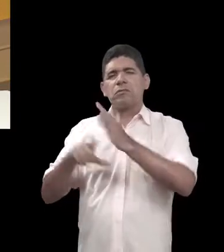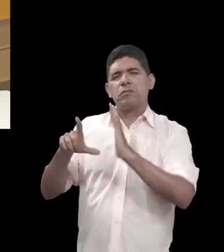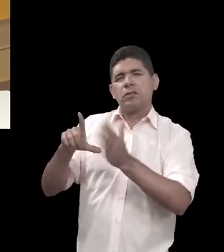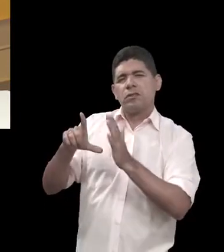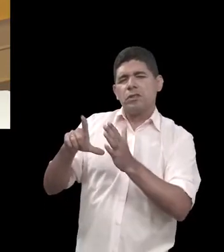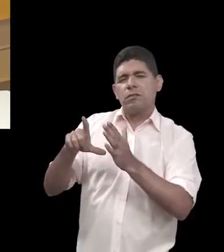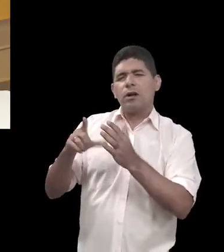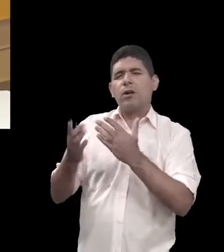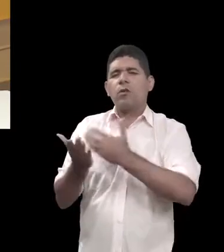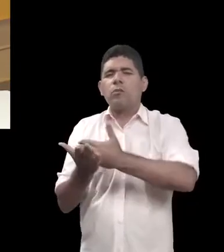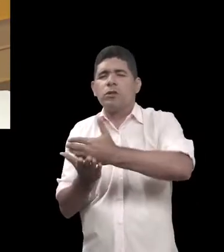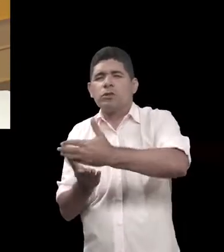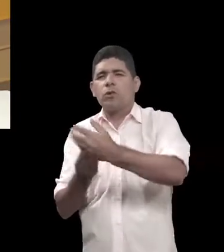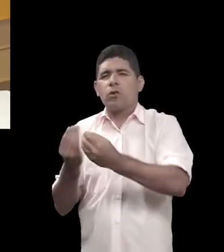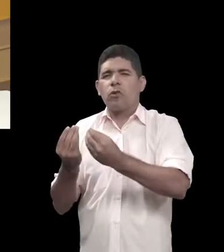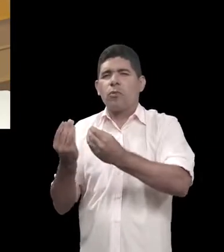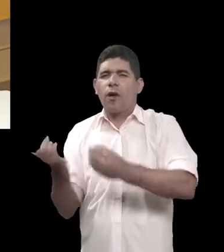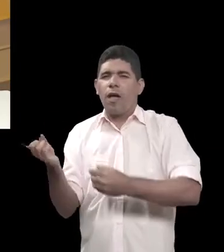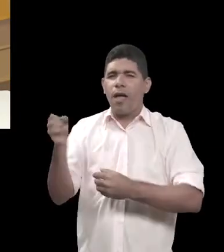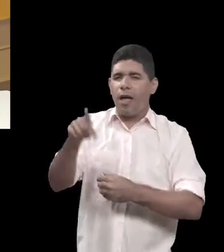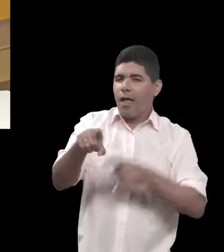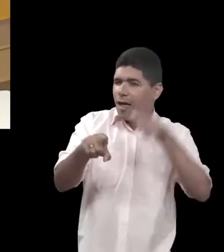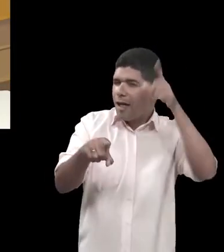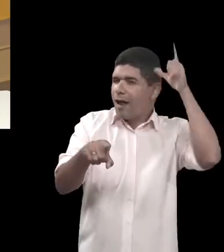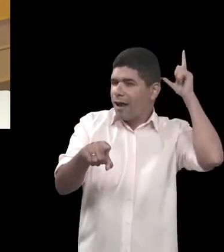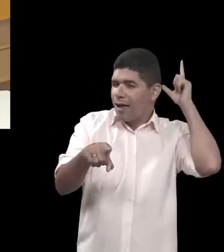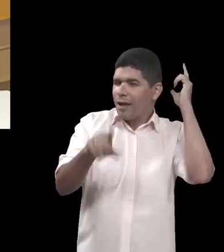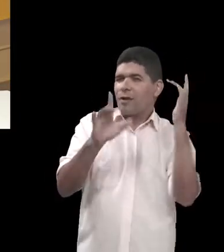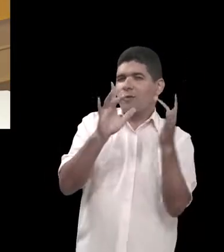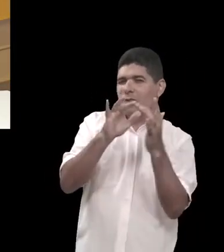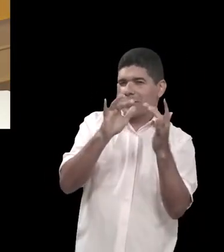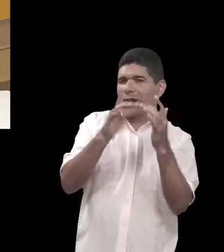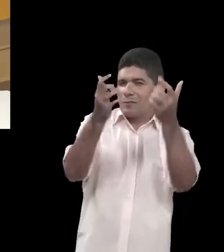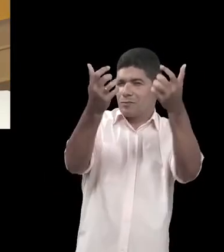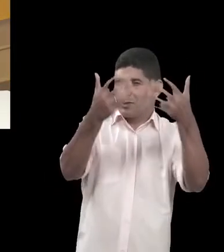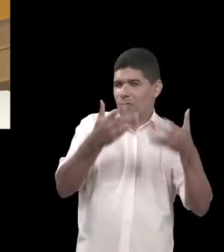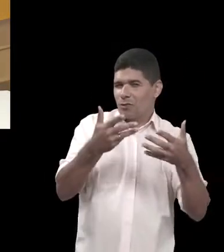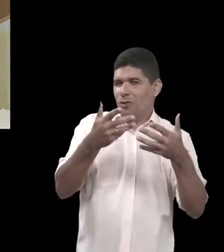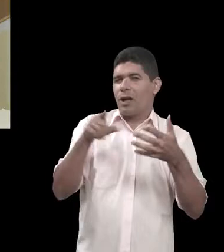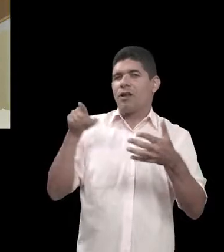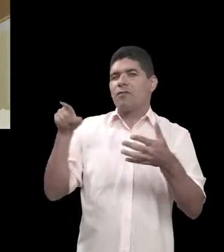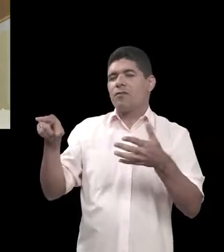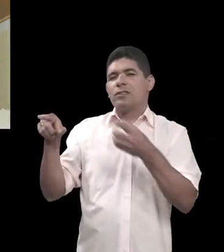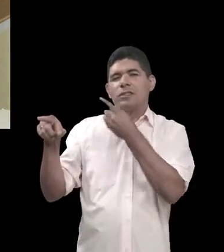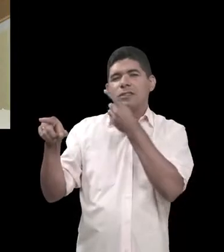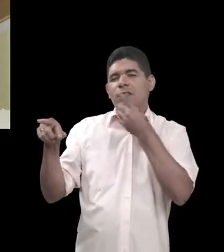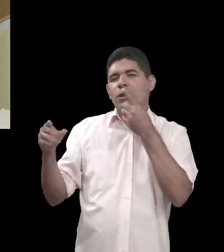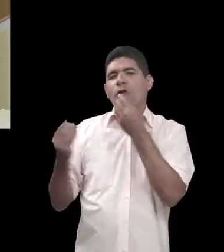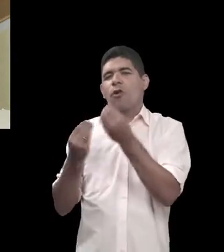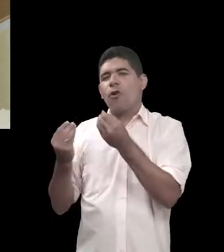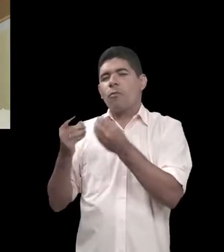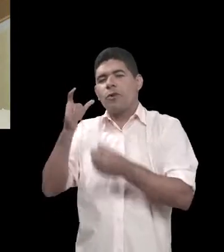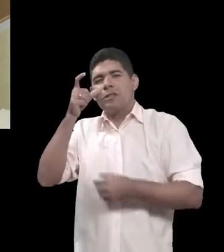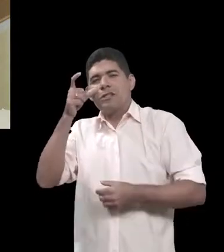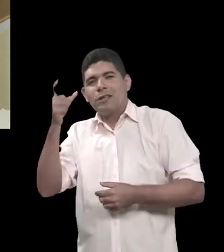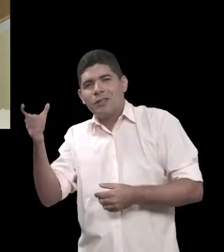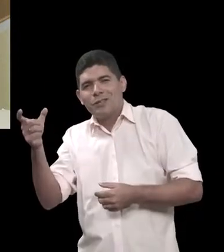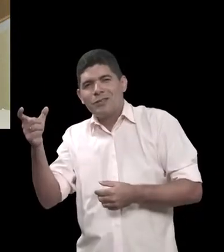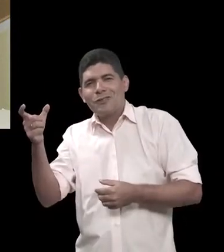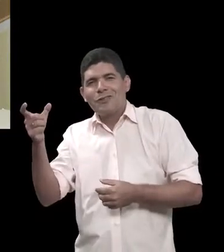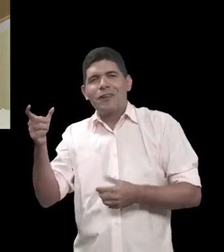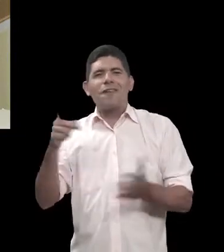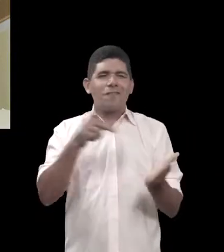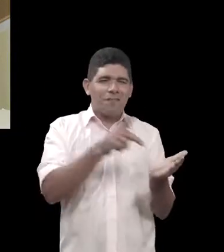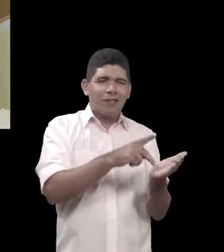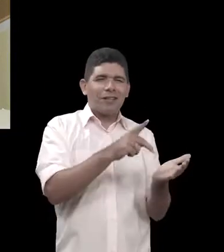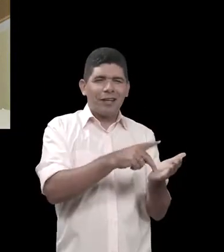está passando um pouco dessa vivência dela e você, de onde surgiu esse interesse? Sempre é uma questão que me fazem, se tem alguém na família, se eu tenho algum